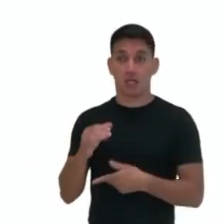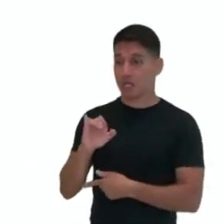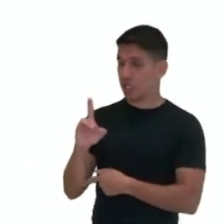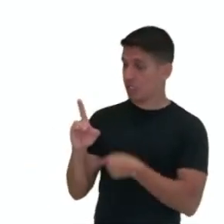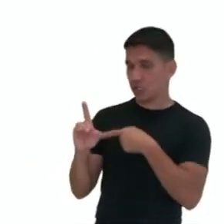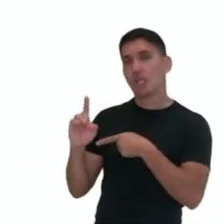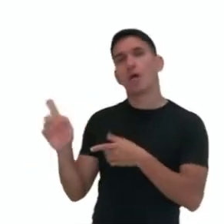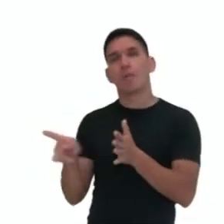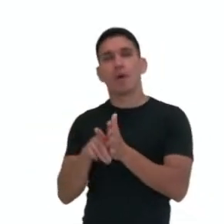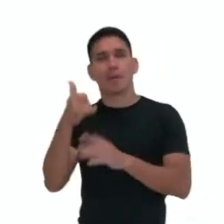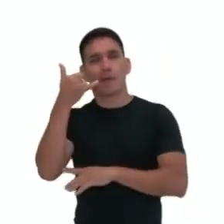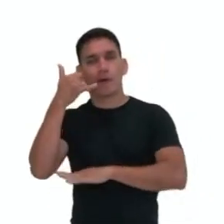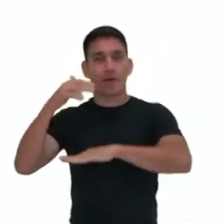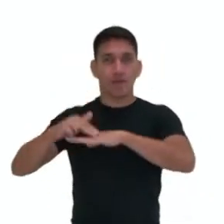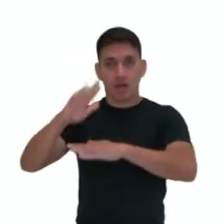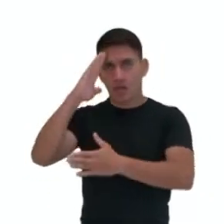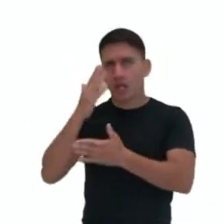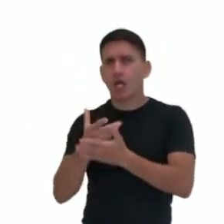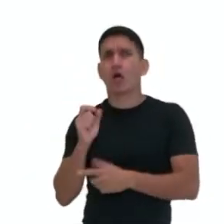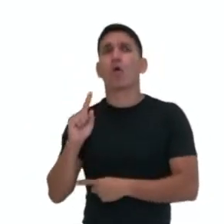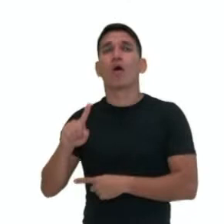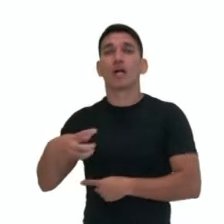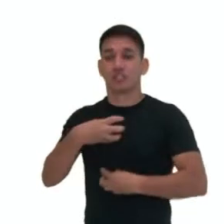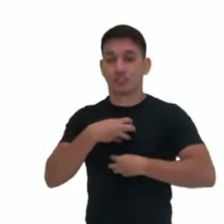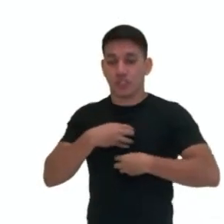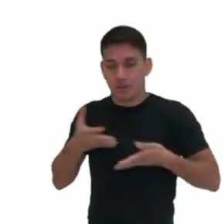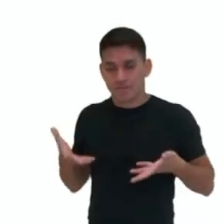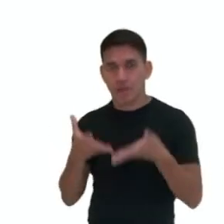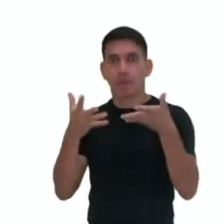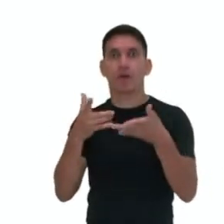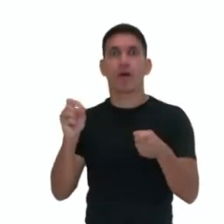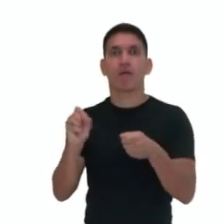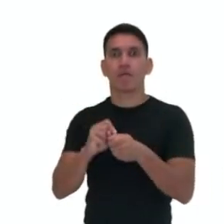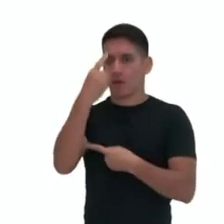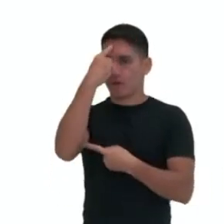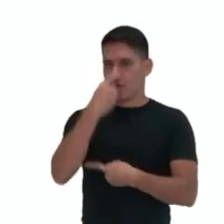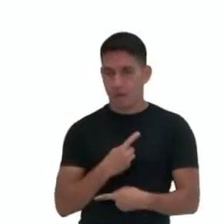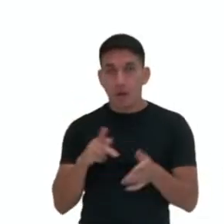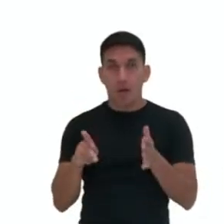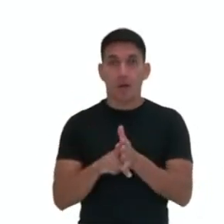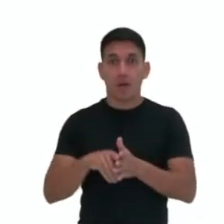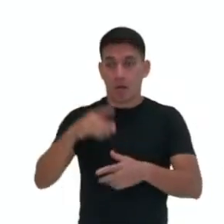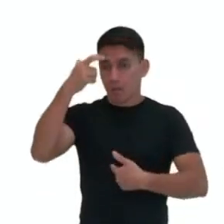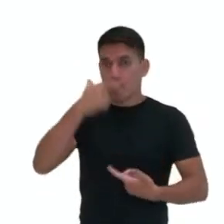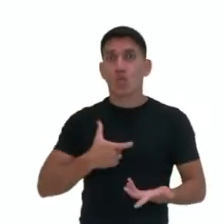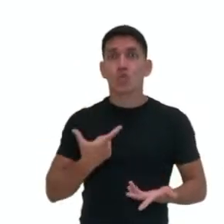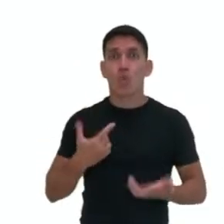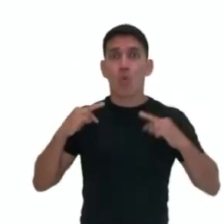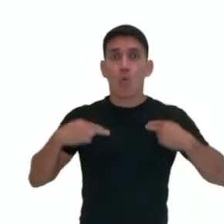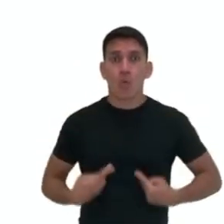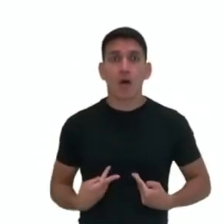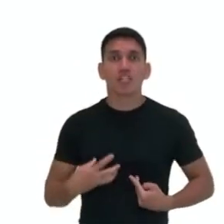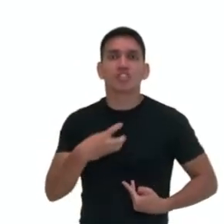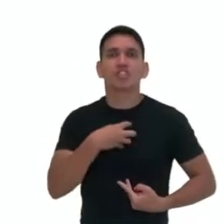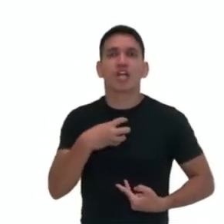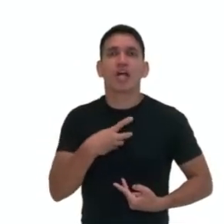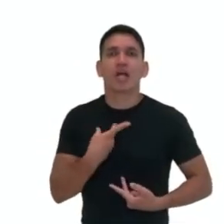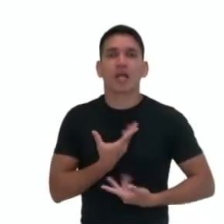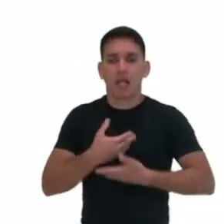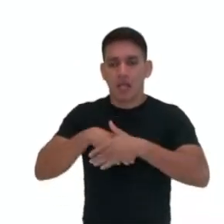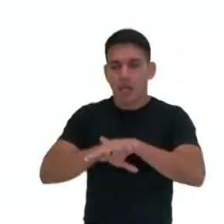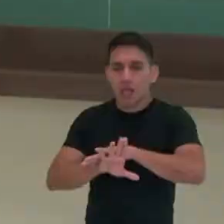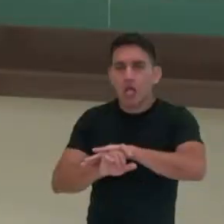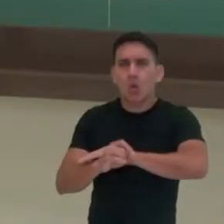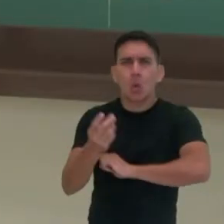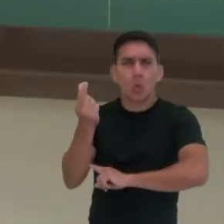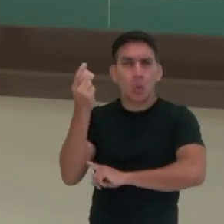para o Freud é o polo pulsional da personalidade humana, uma espécie de reservatório